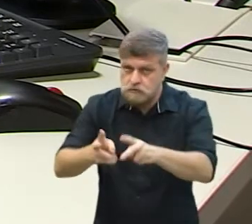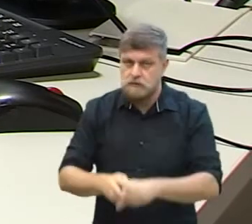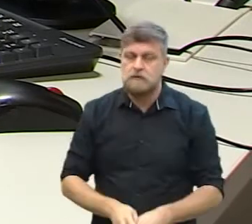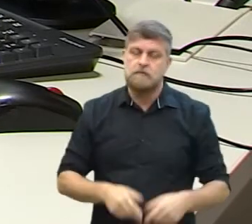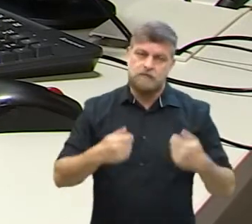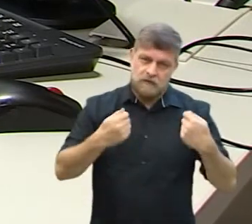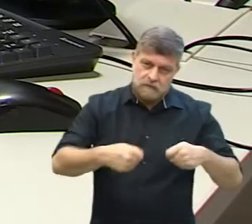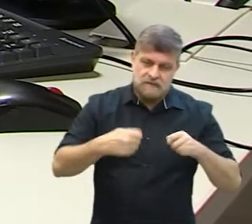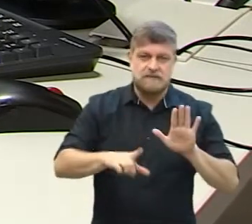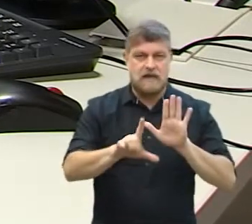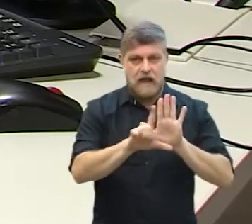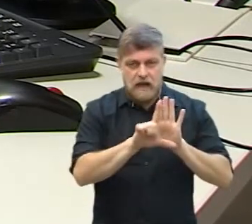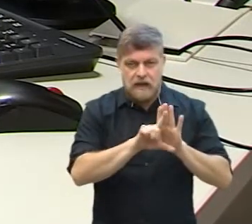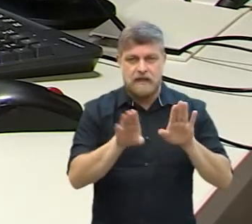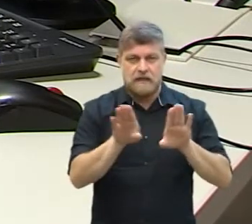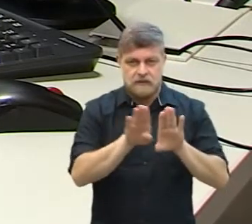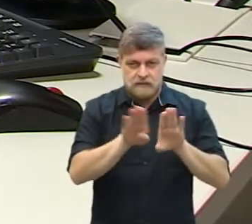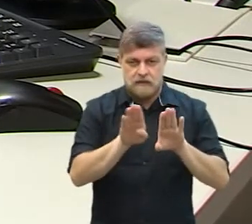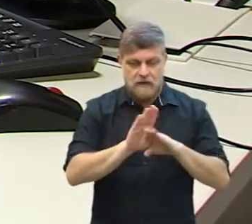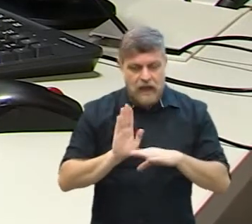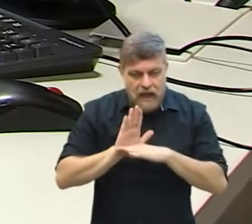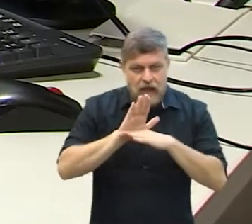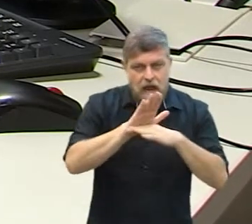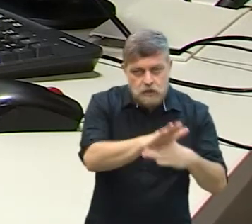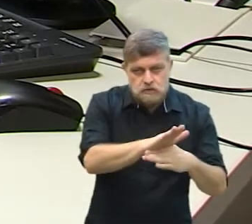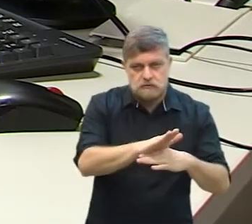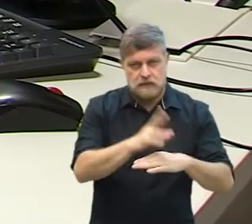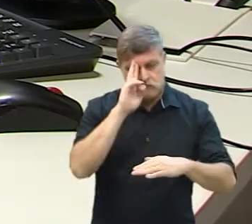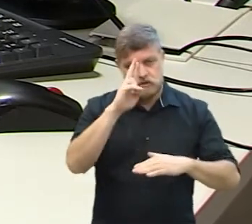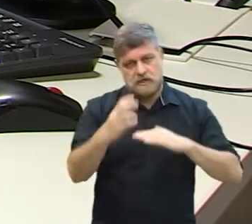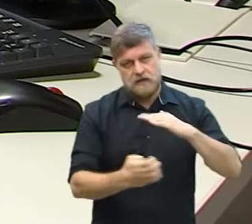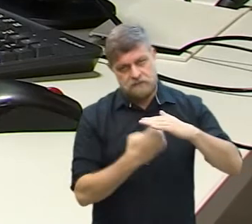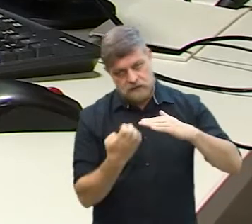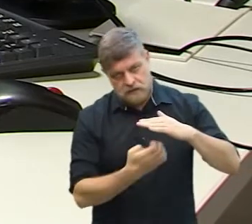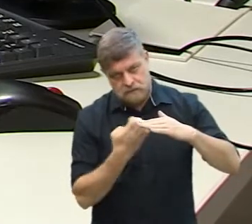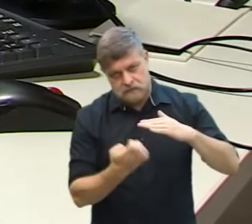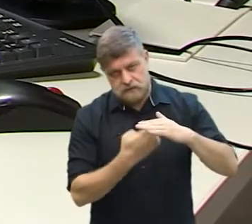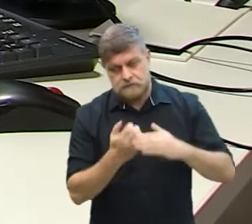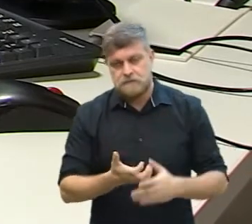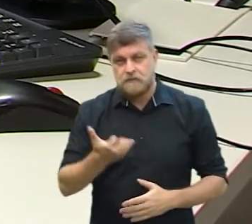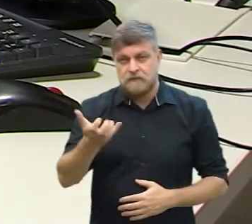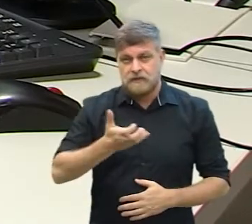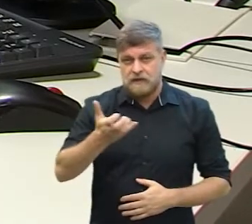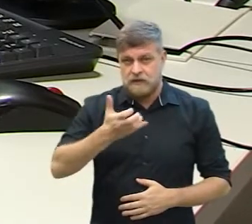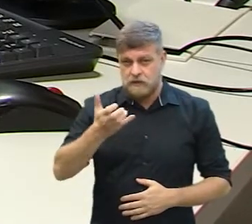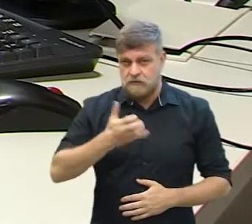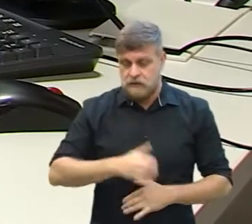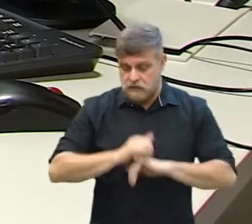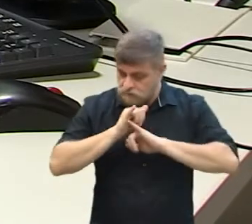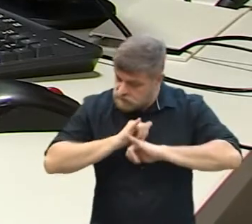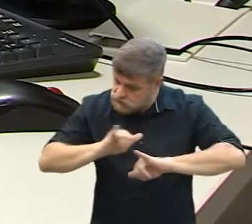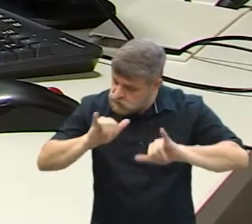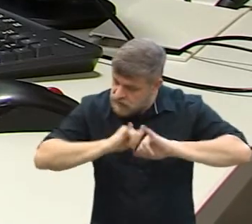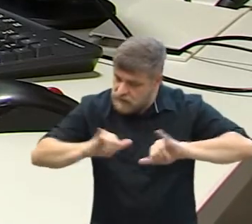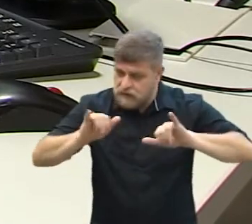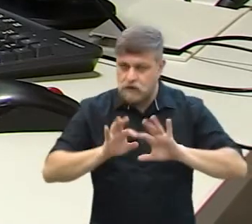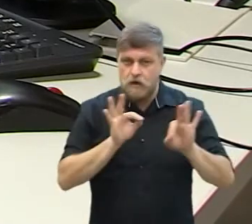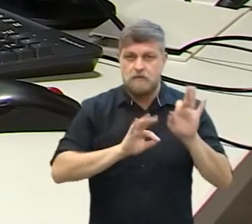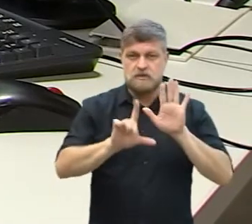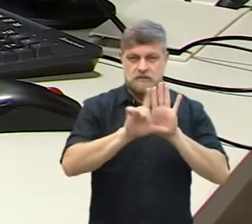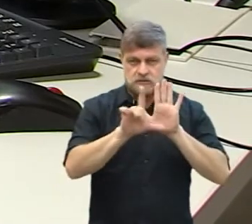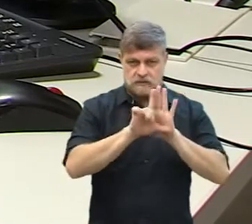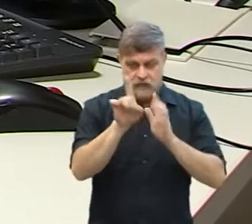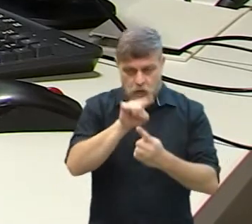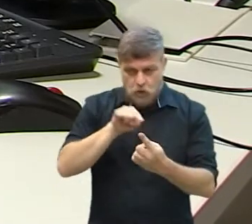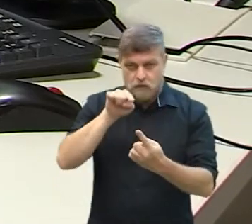época. Então é óbvio que a lei também passa a ajudar esse empresário, mas quero deixar aqui destacado que